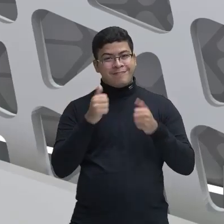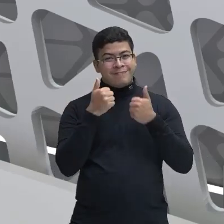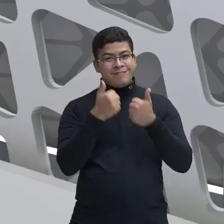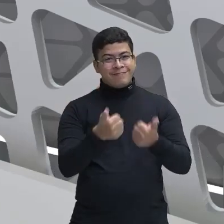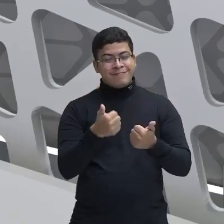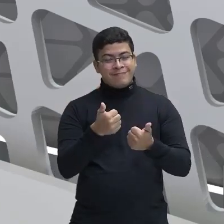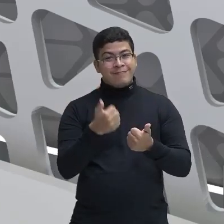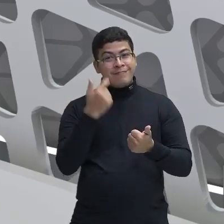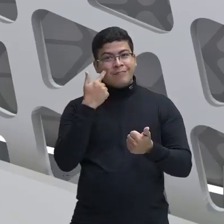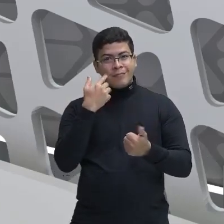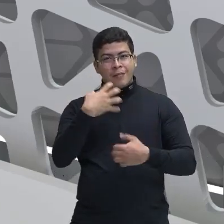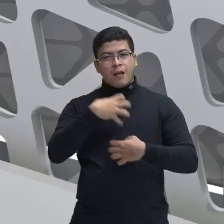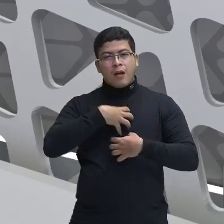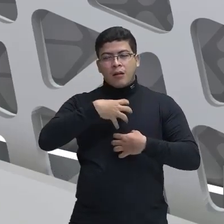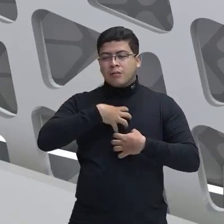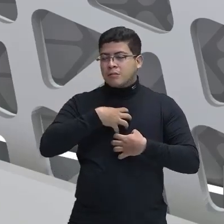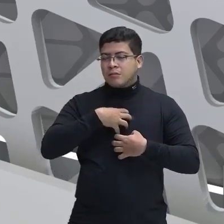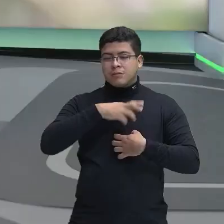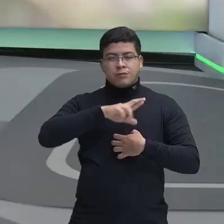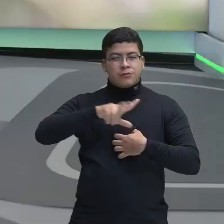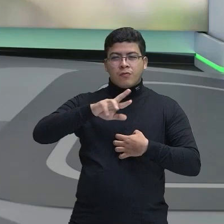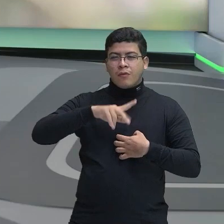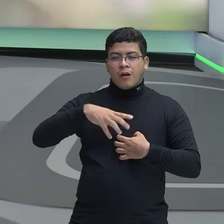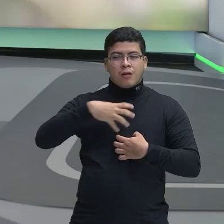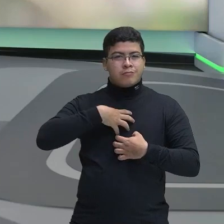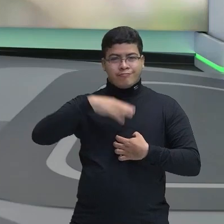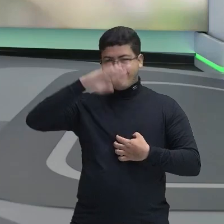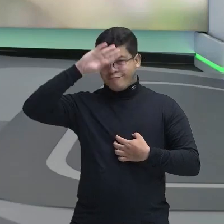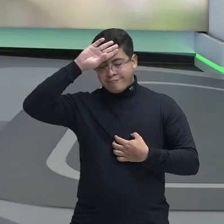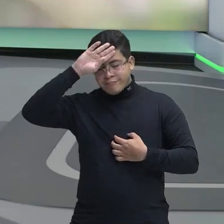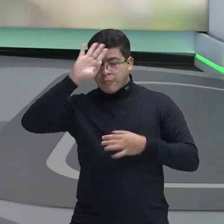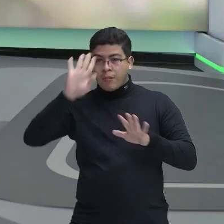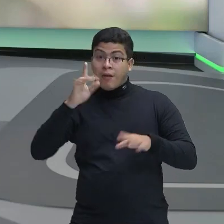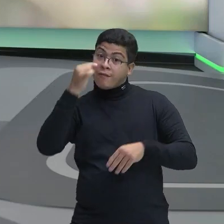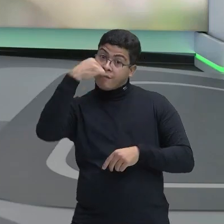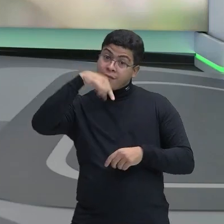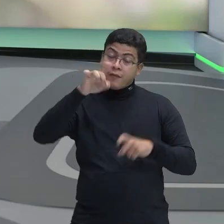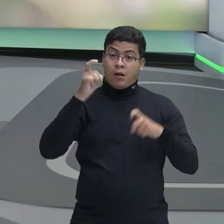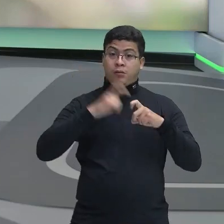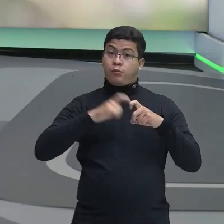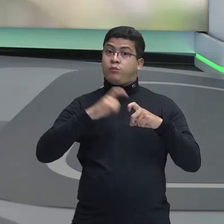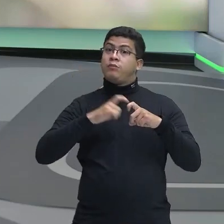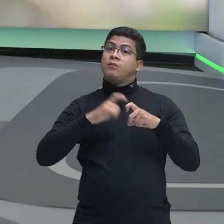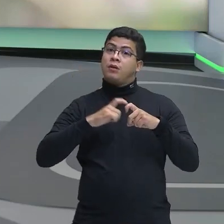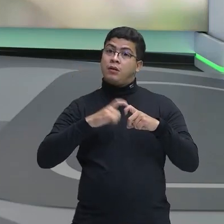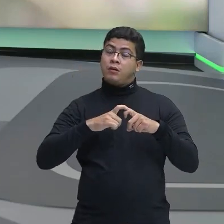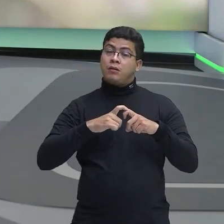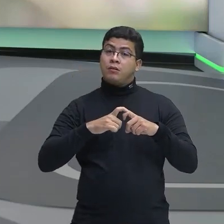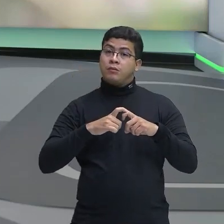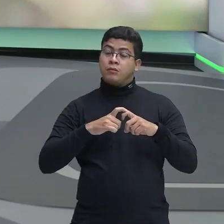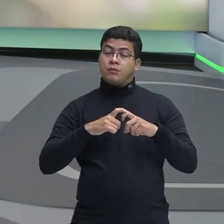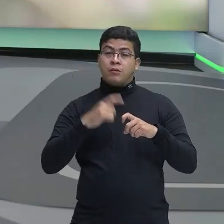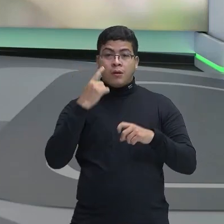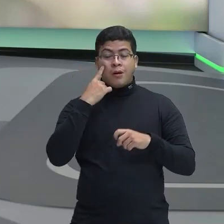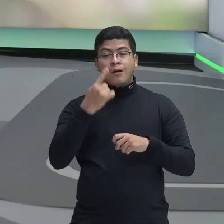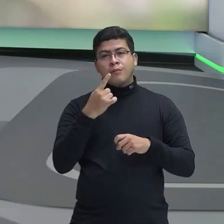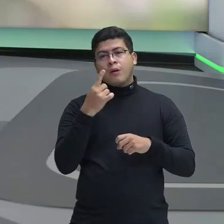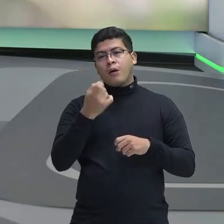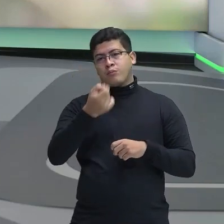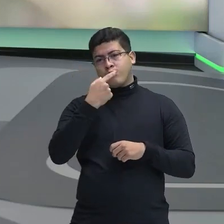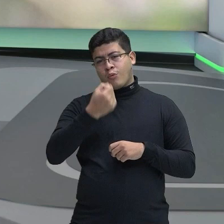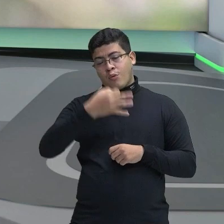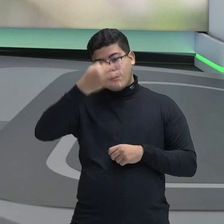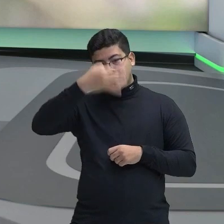Então, sentiu algo aí que não está bem, não está bom, é necessário realizar ali os seus exames para fazer um tratamento que